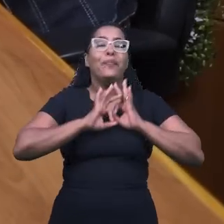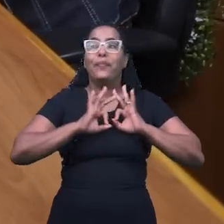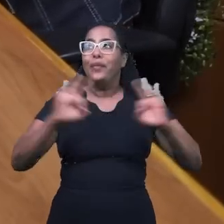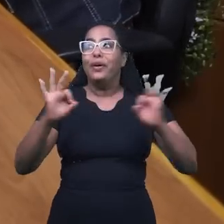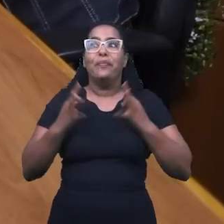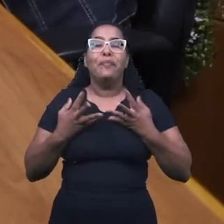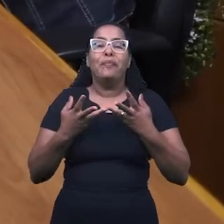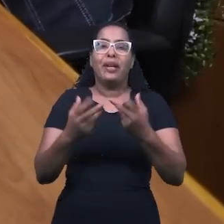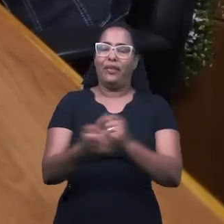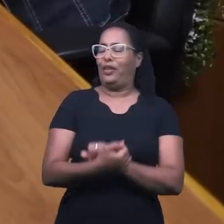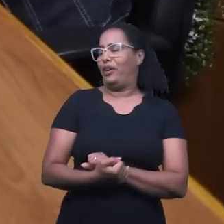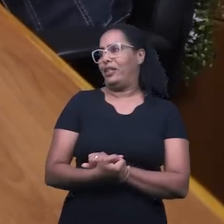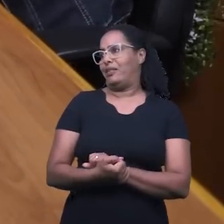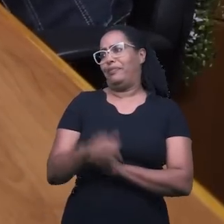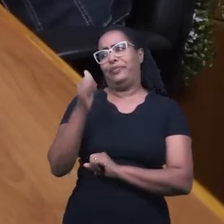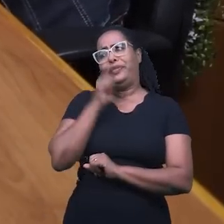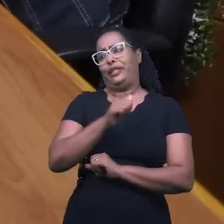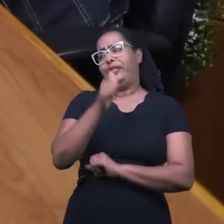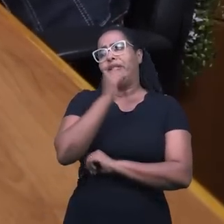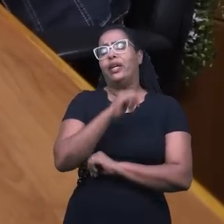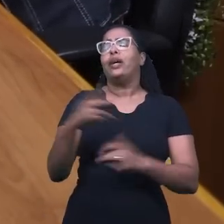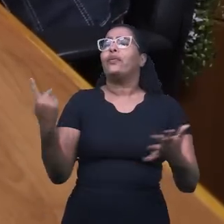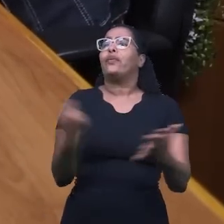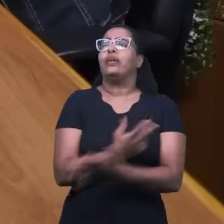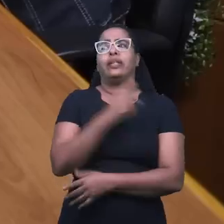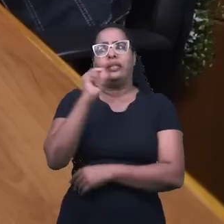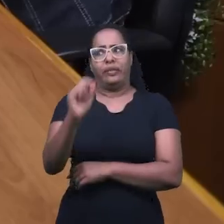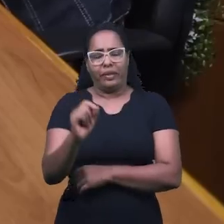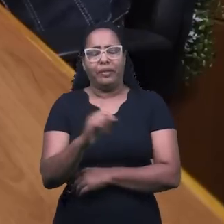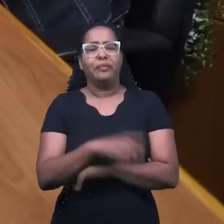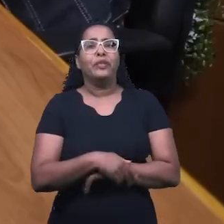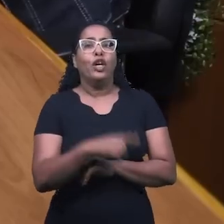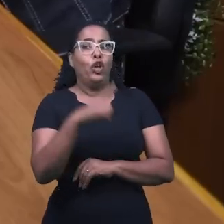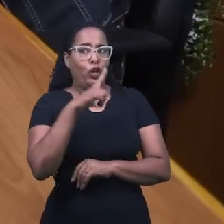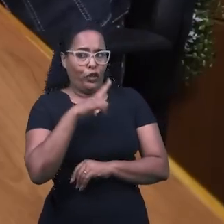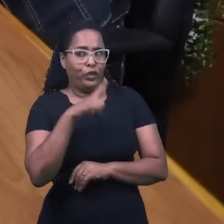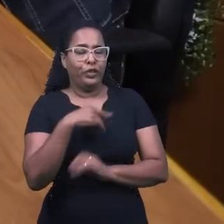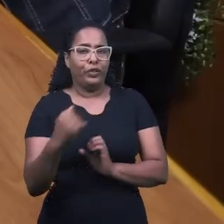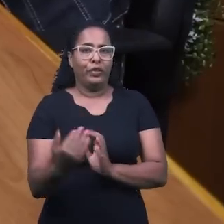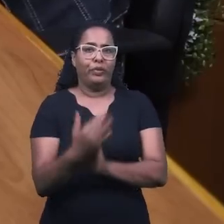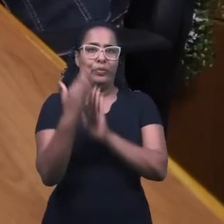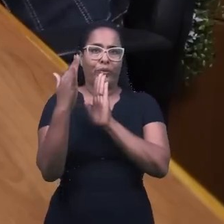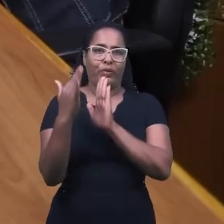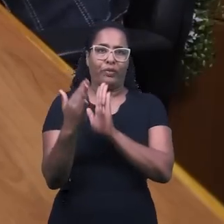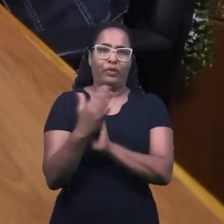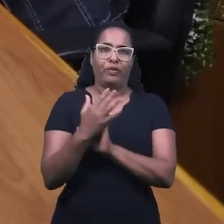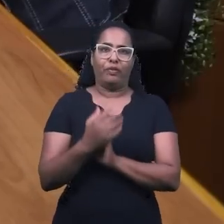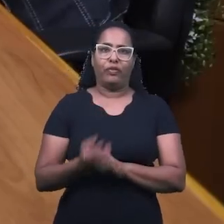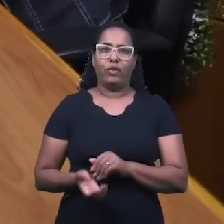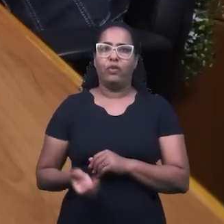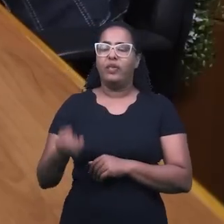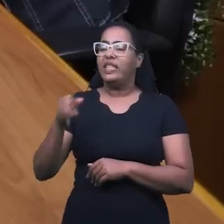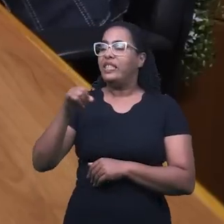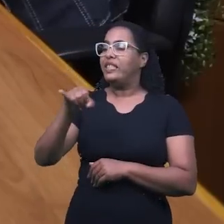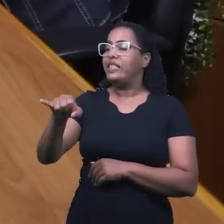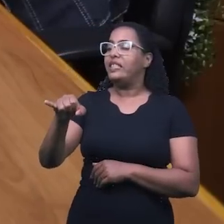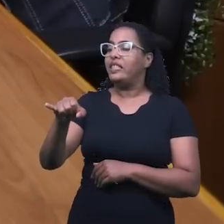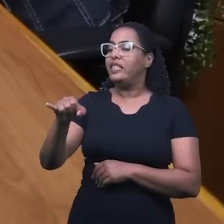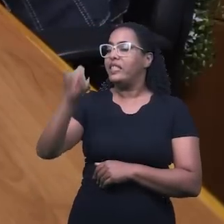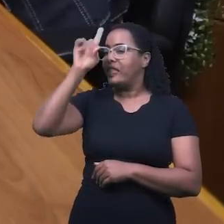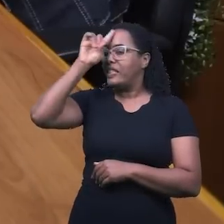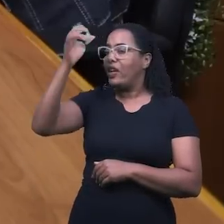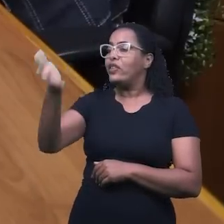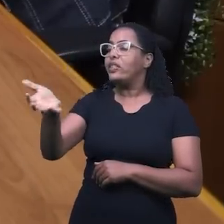experiência incrível. Menina, o que acontece? Aí eu tinha um louvor né? Se